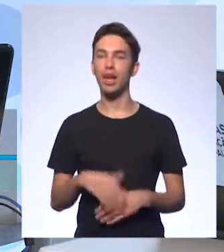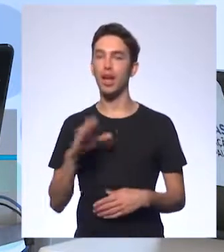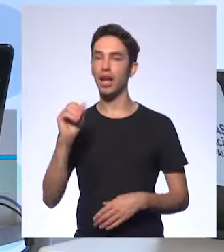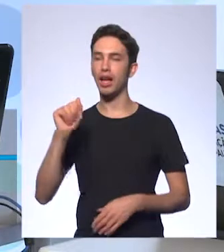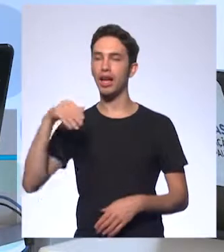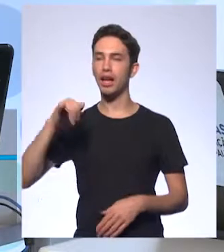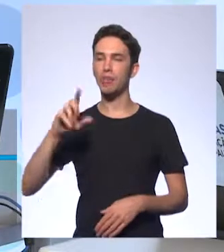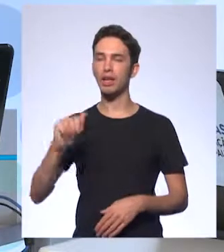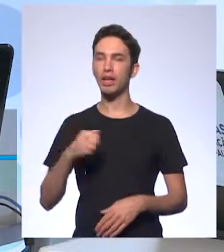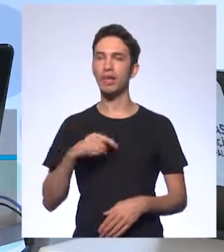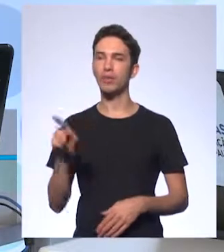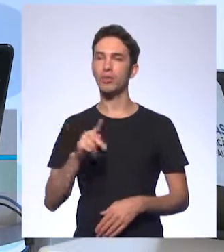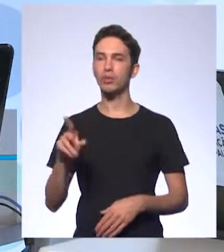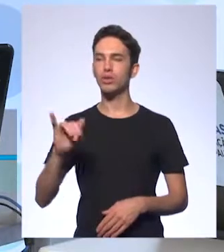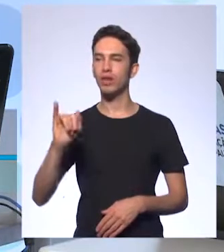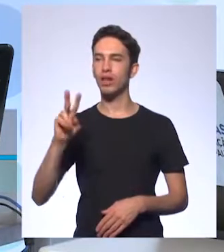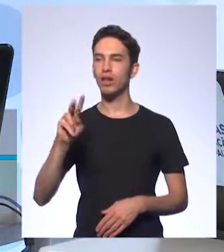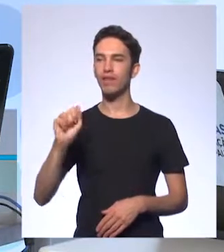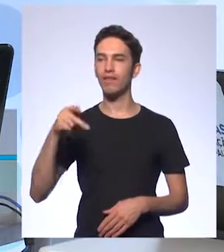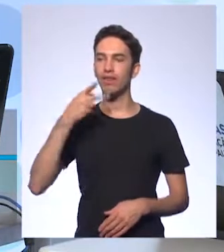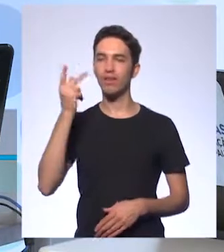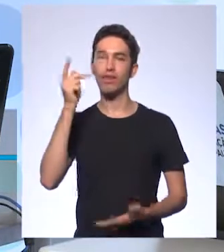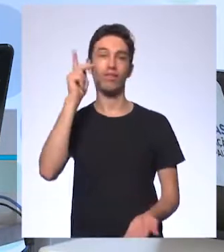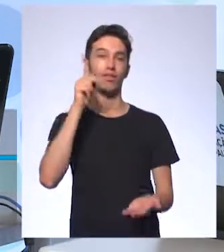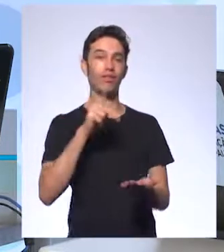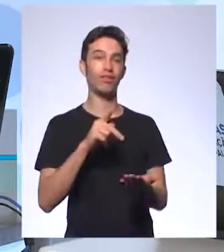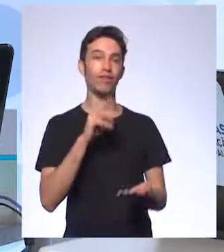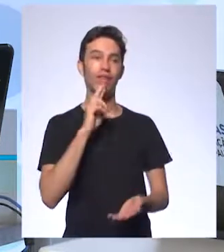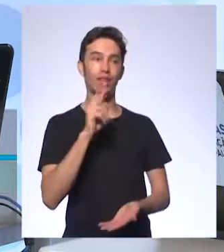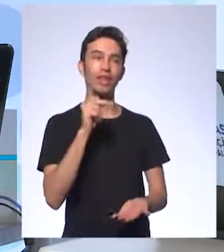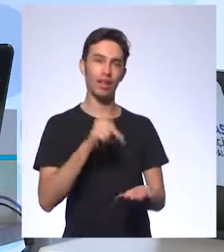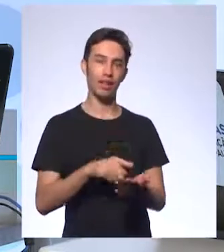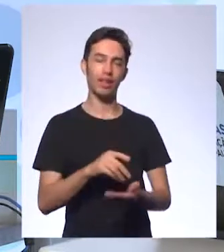Camila, do professor Ivan, verdadeiro.